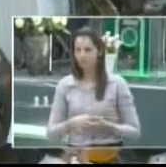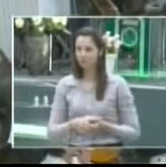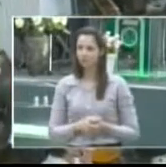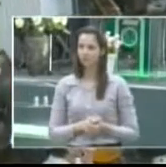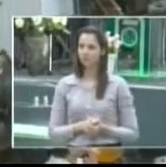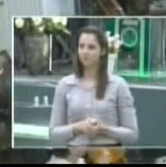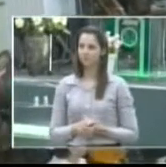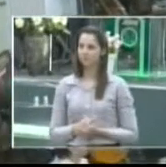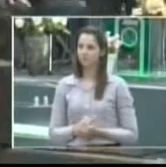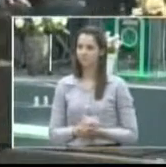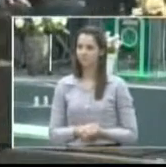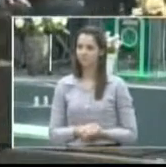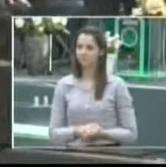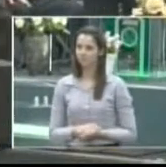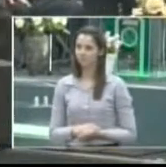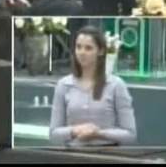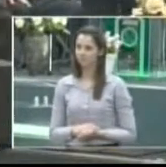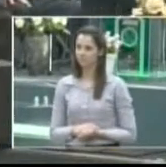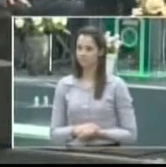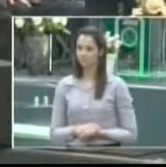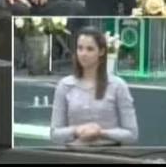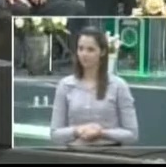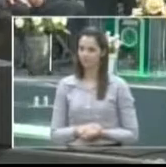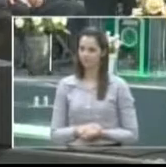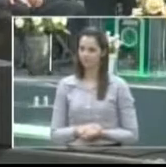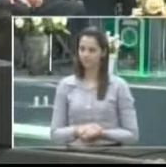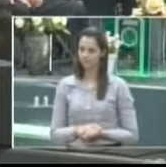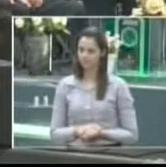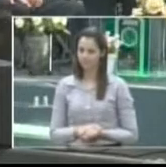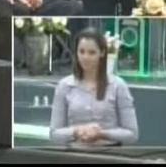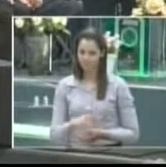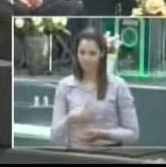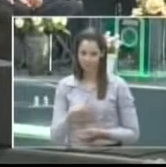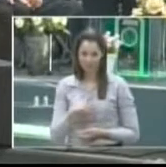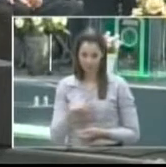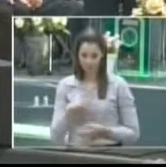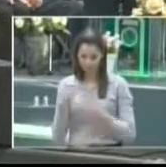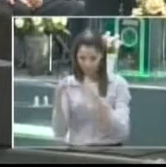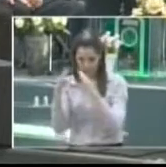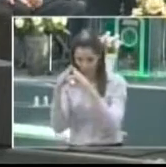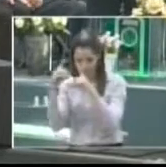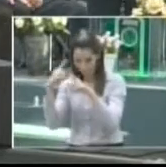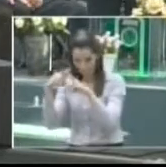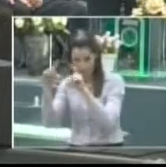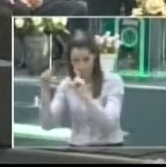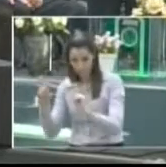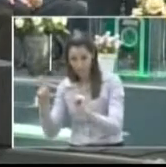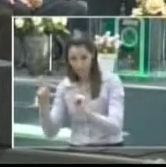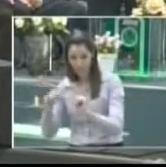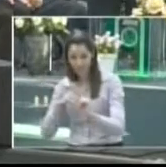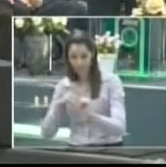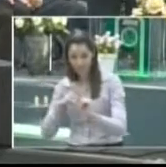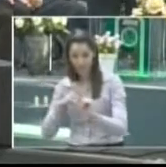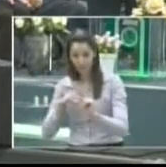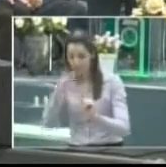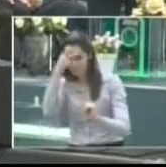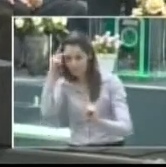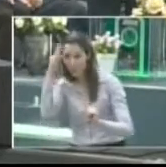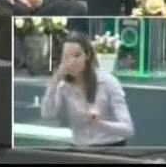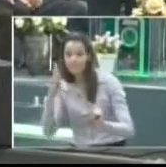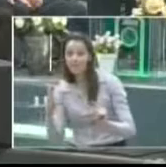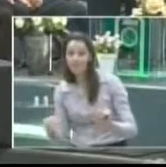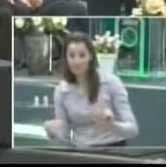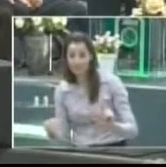brasilianische Gemeinde, und übrigens herzliche Grüße an euch von dort. Tem uma pequena igreja de brasileiros lá e manda uma saudação calorosa